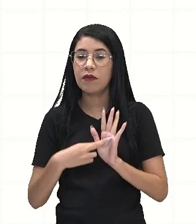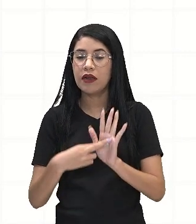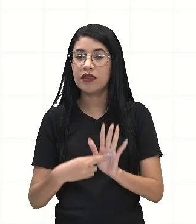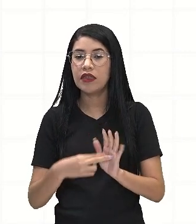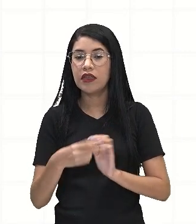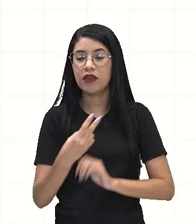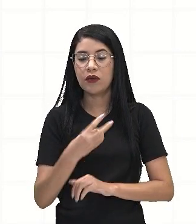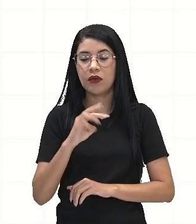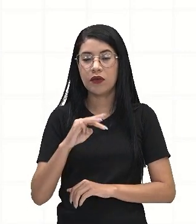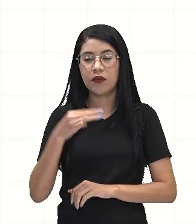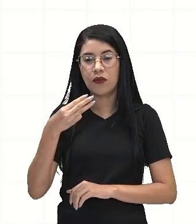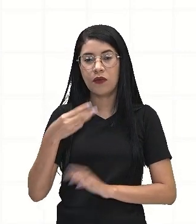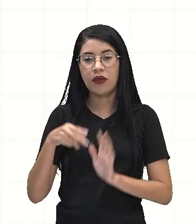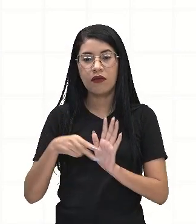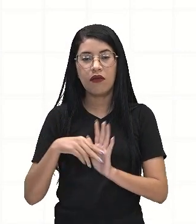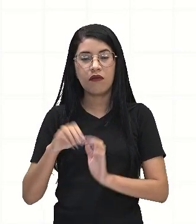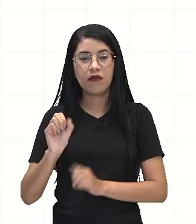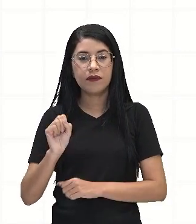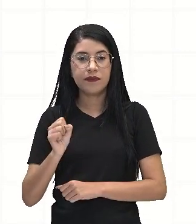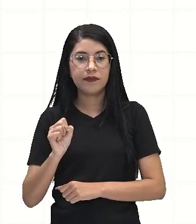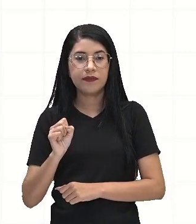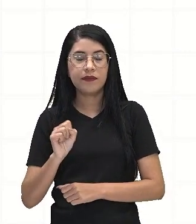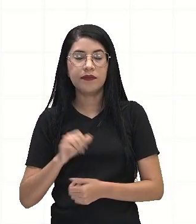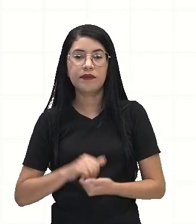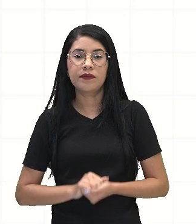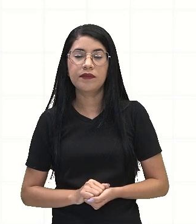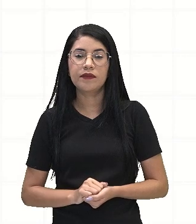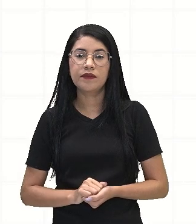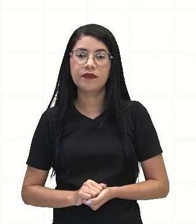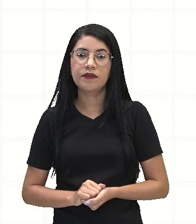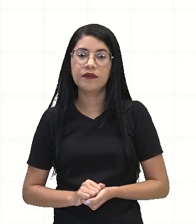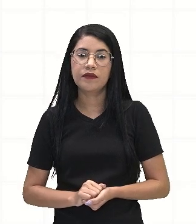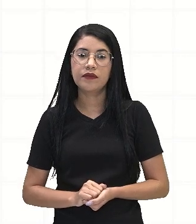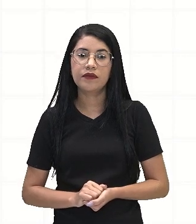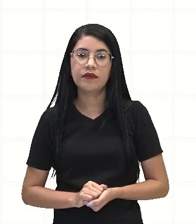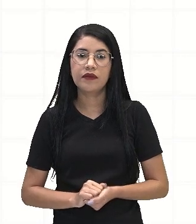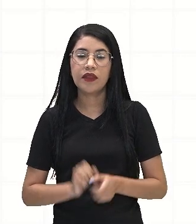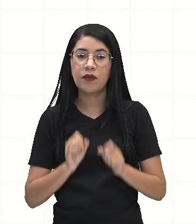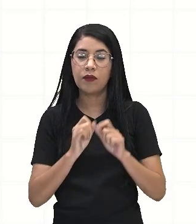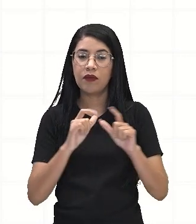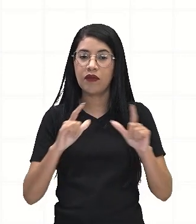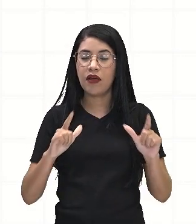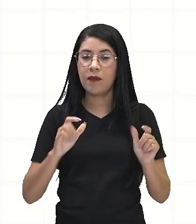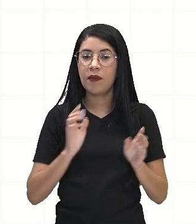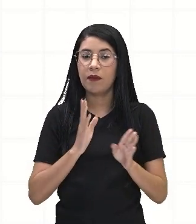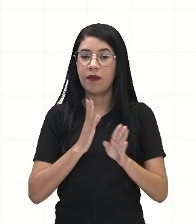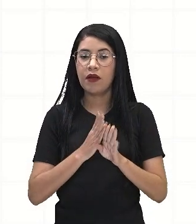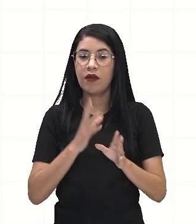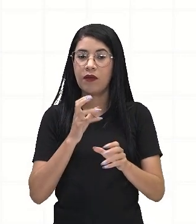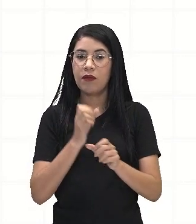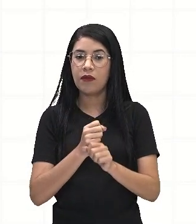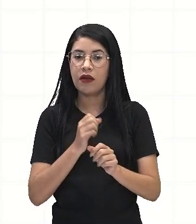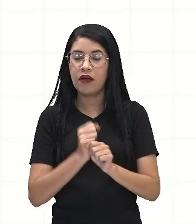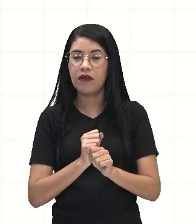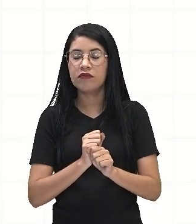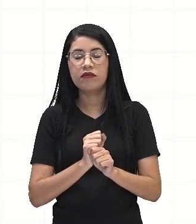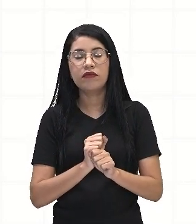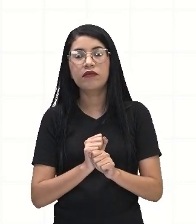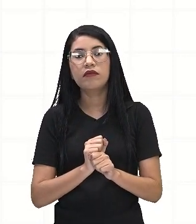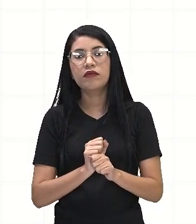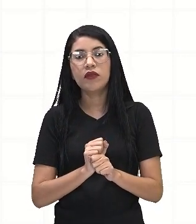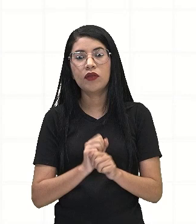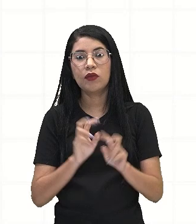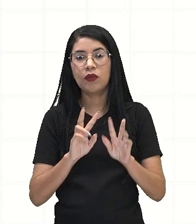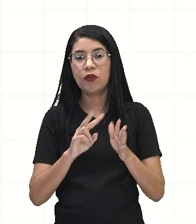essas multiplicações, né? Que é uma potenciação. Então, olha só, a fórmula para encontrar aí o volume de um